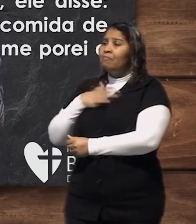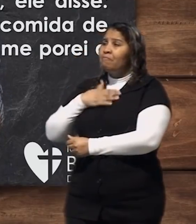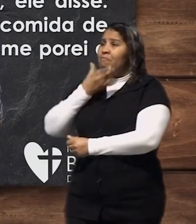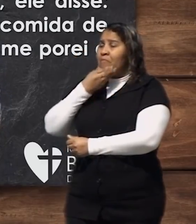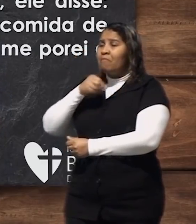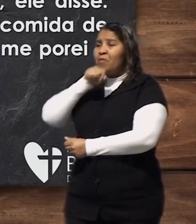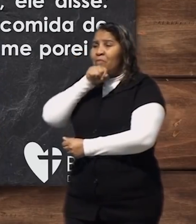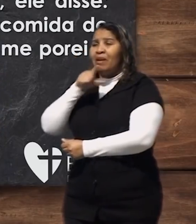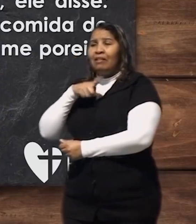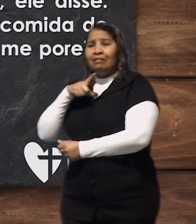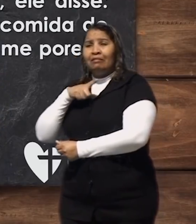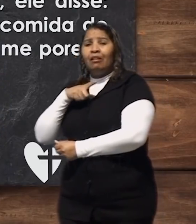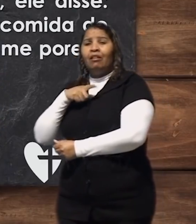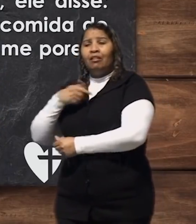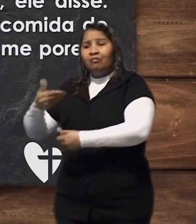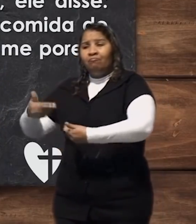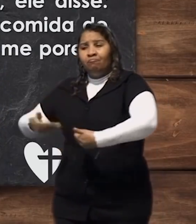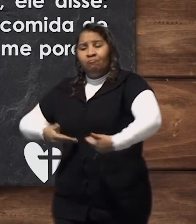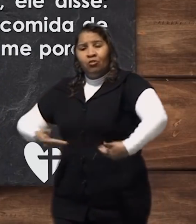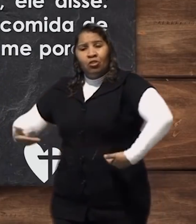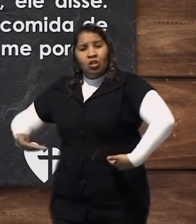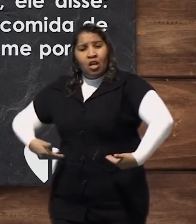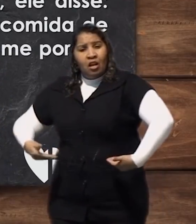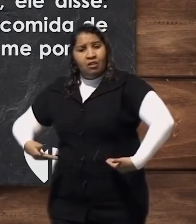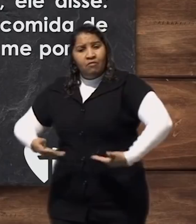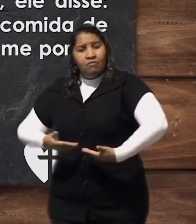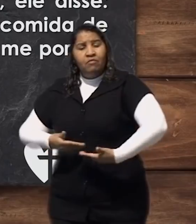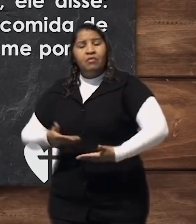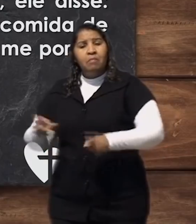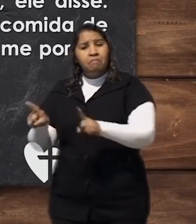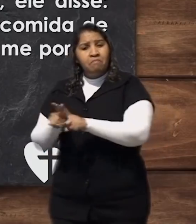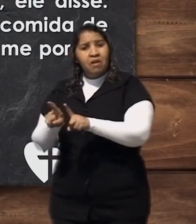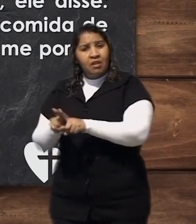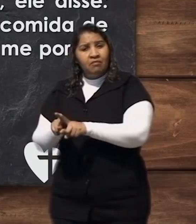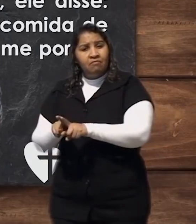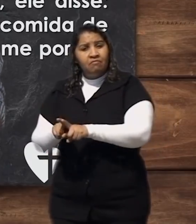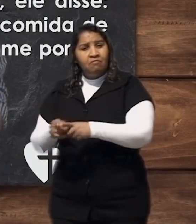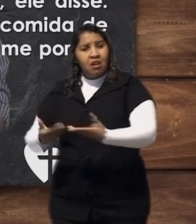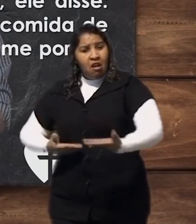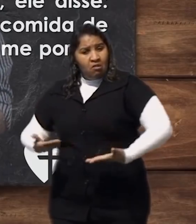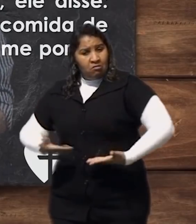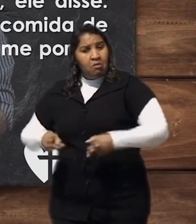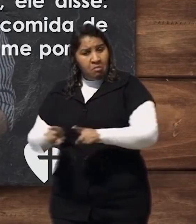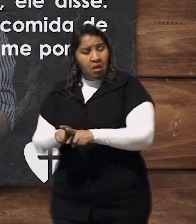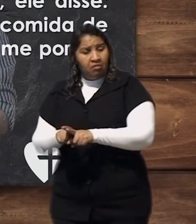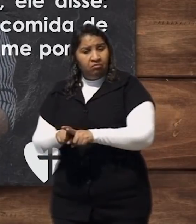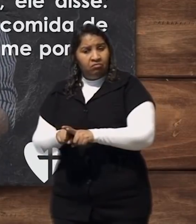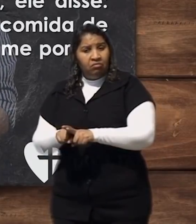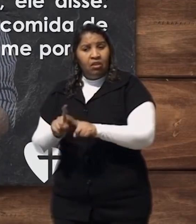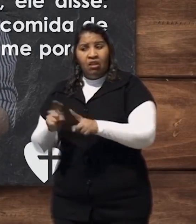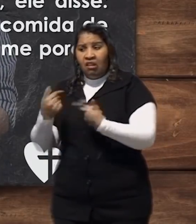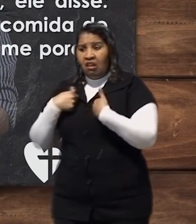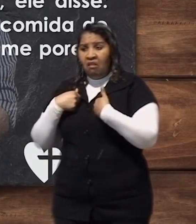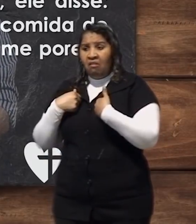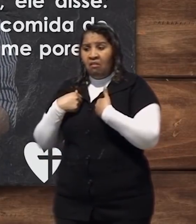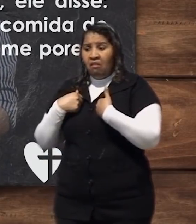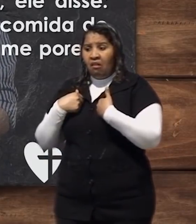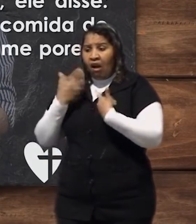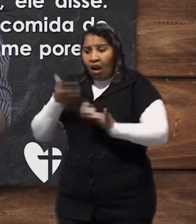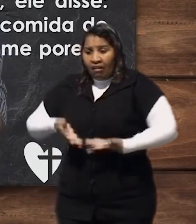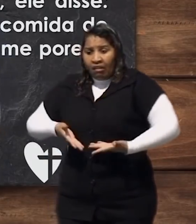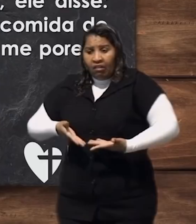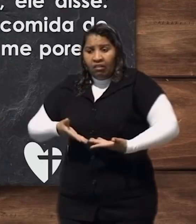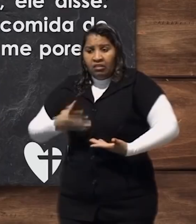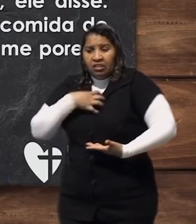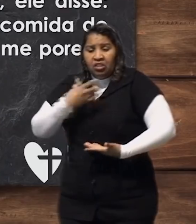eu vi porei a caminho e voltarei para meu pai e lhe direi pai pequei contra o céu é contra ti não